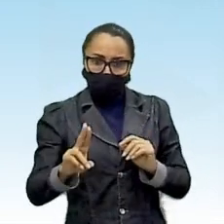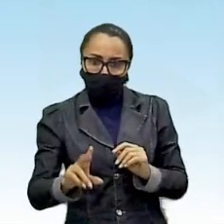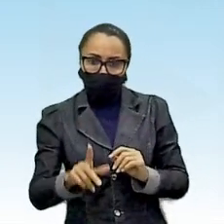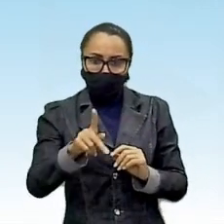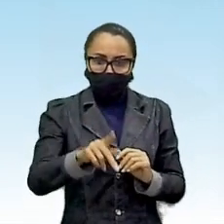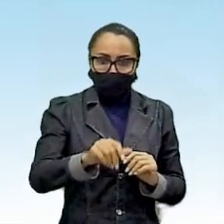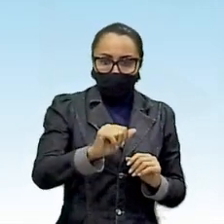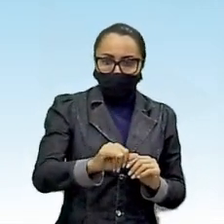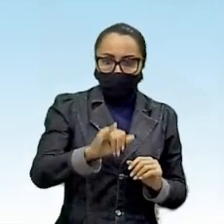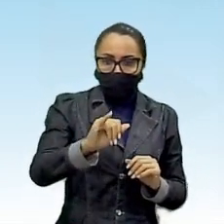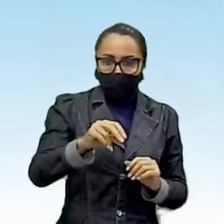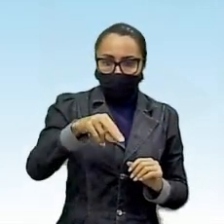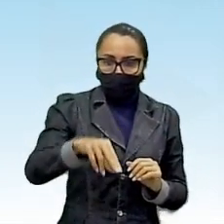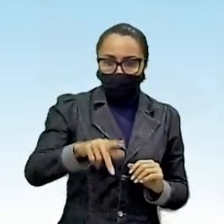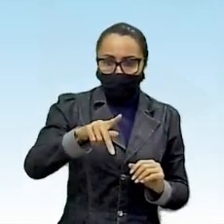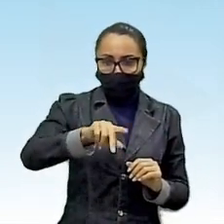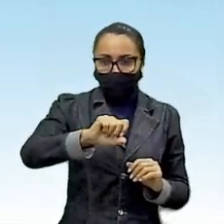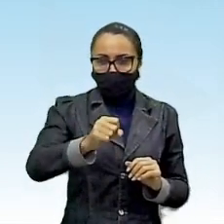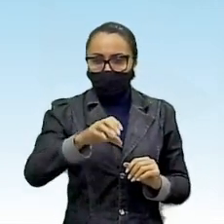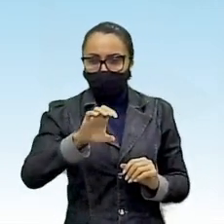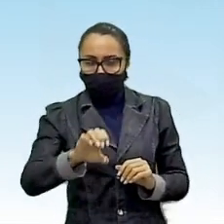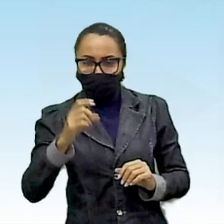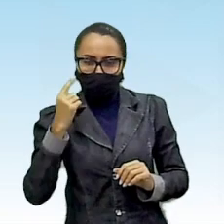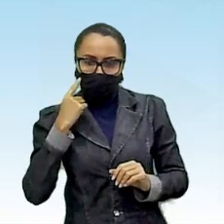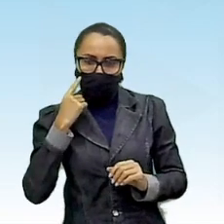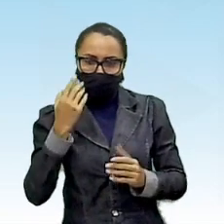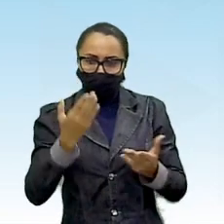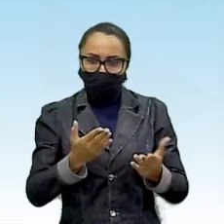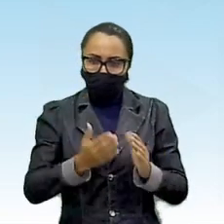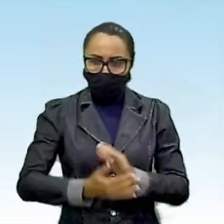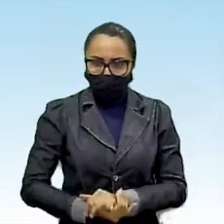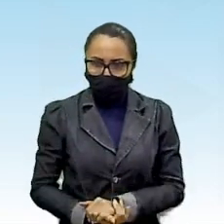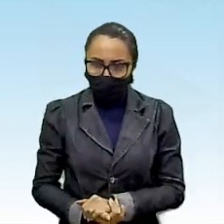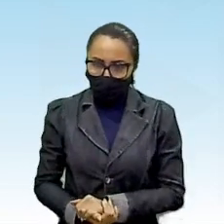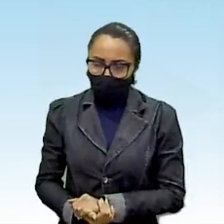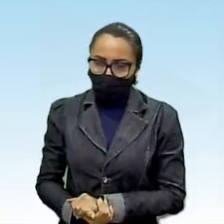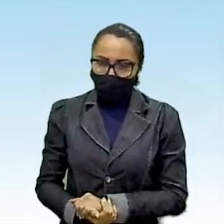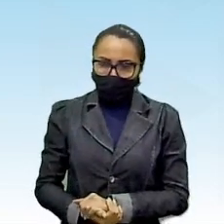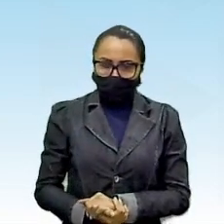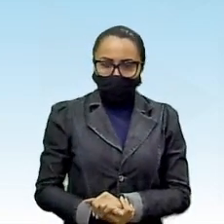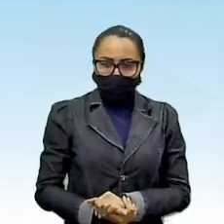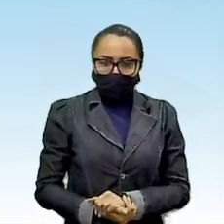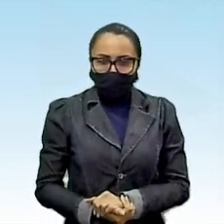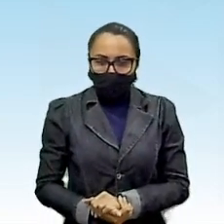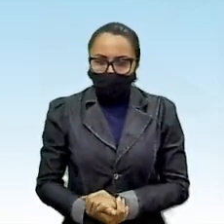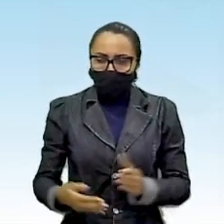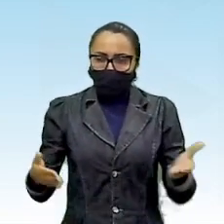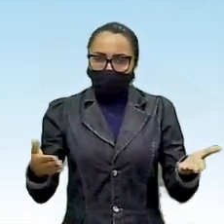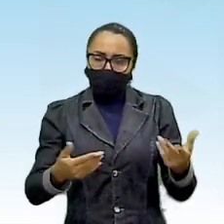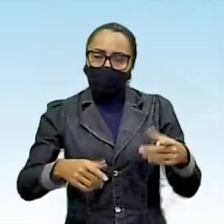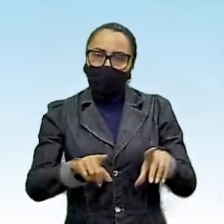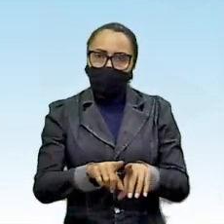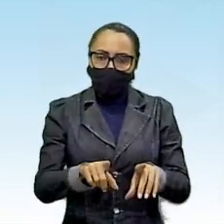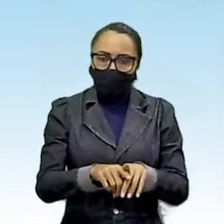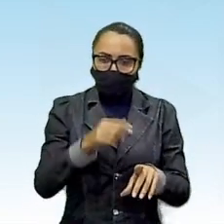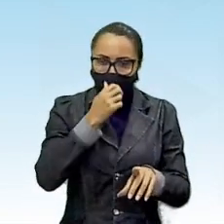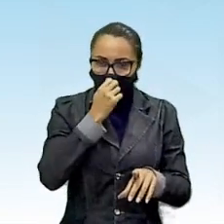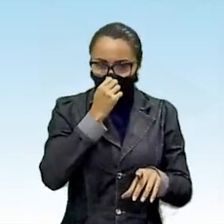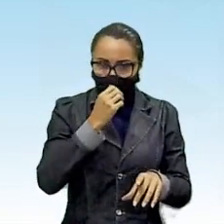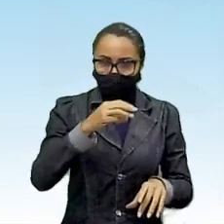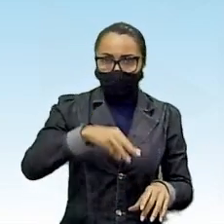que é a perda auditiva induzida por níveis de pressão sonora elevado. E aí também o